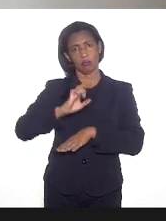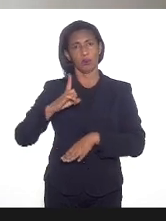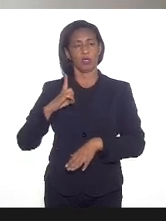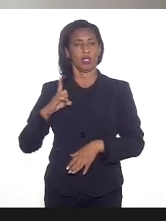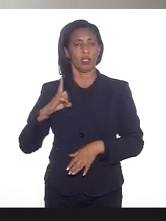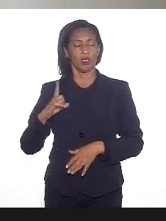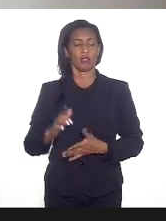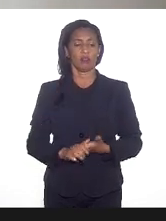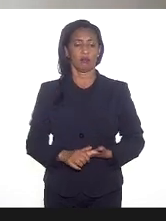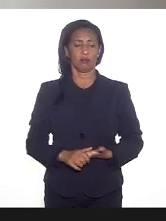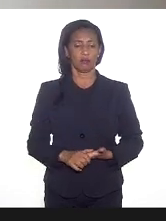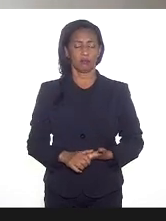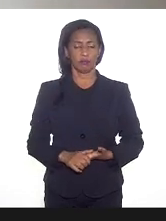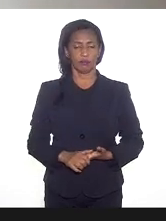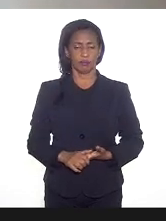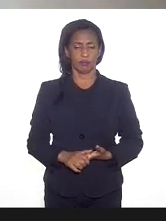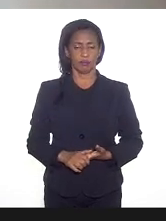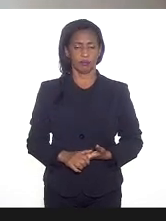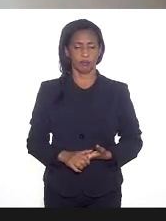dessa natureza. Então,